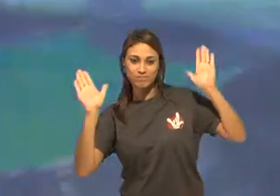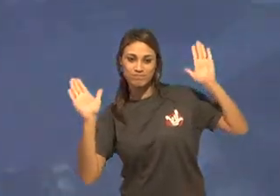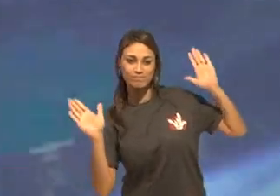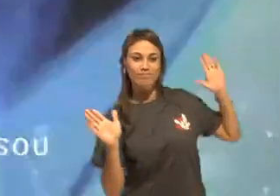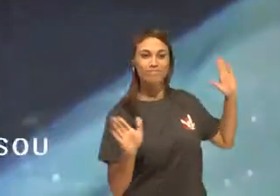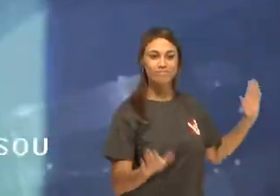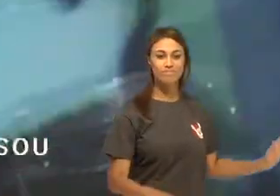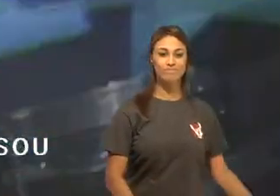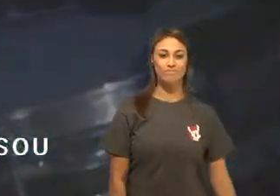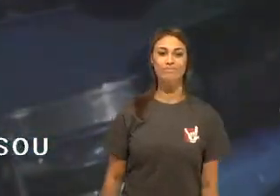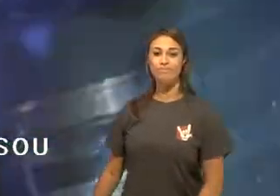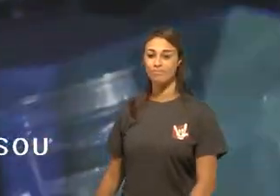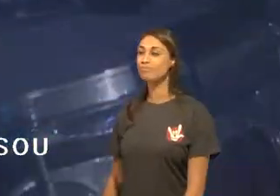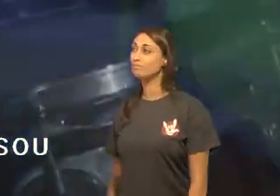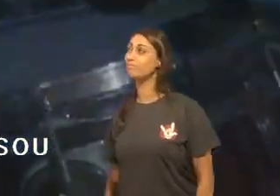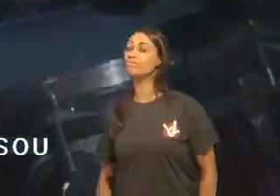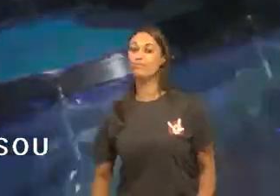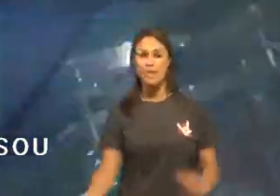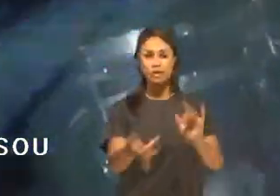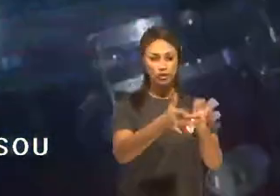enxergo.